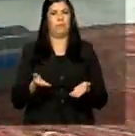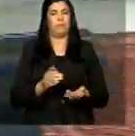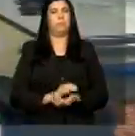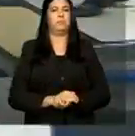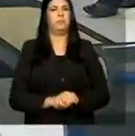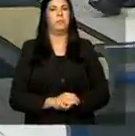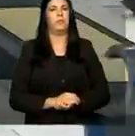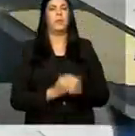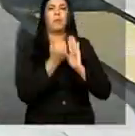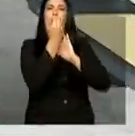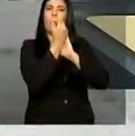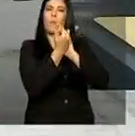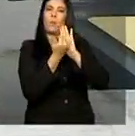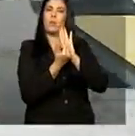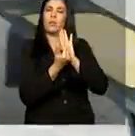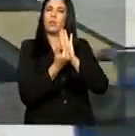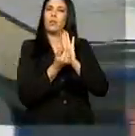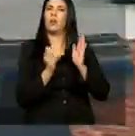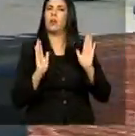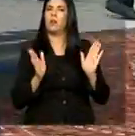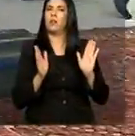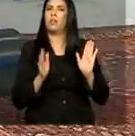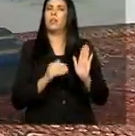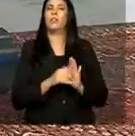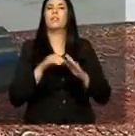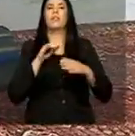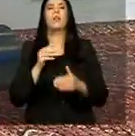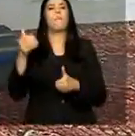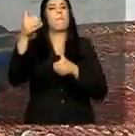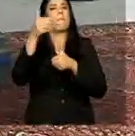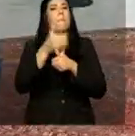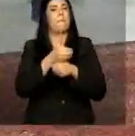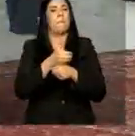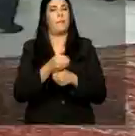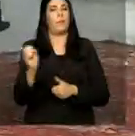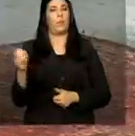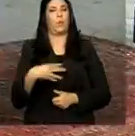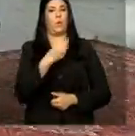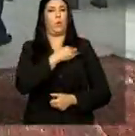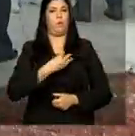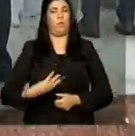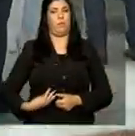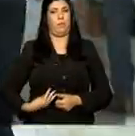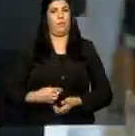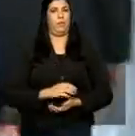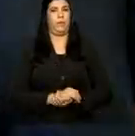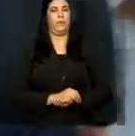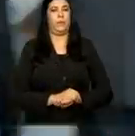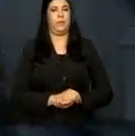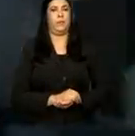pelo cronograma, o próximo passo, então, é a posse dos novos ministros.